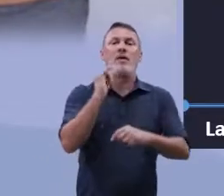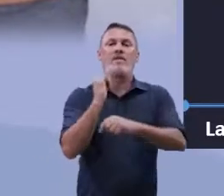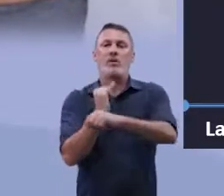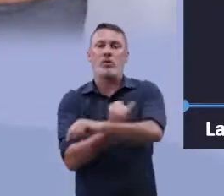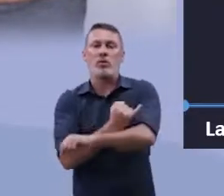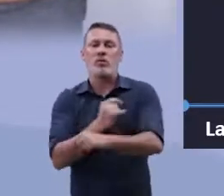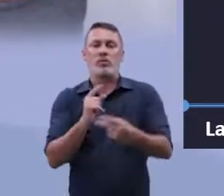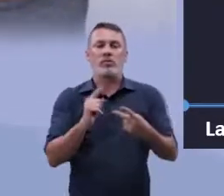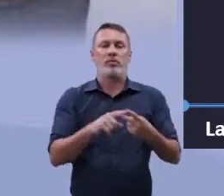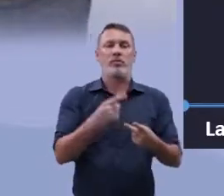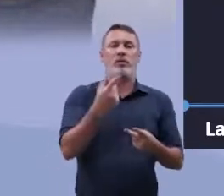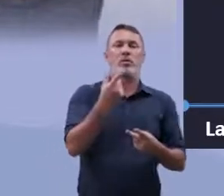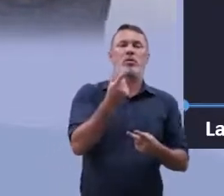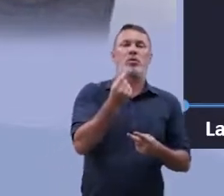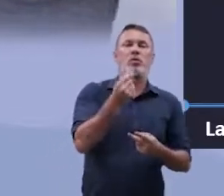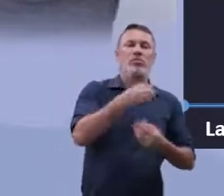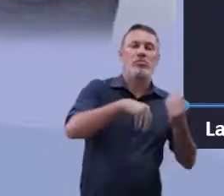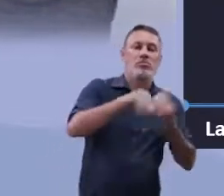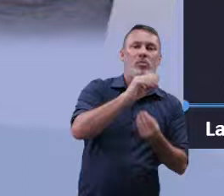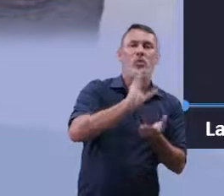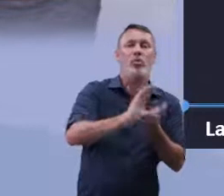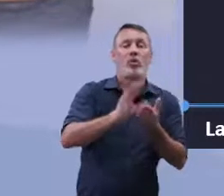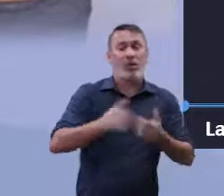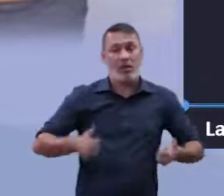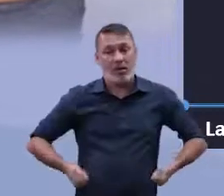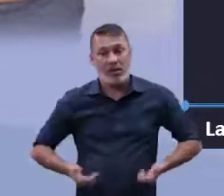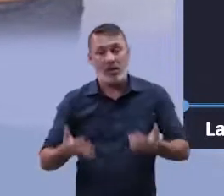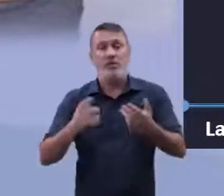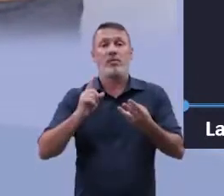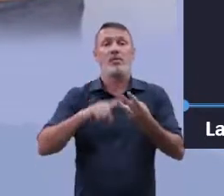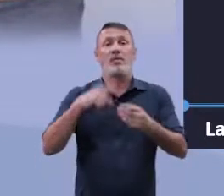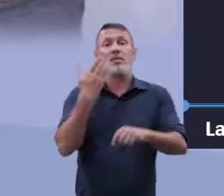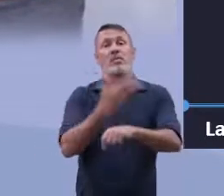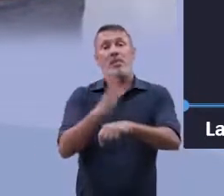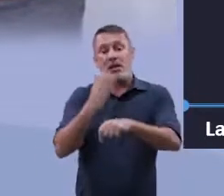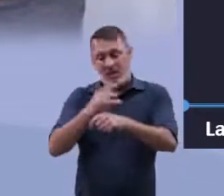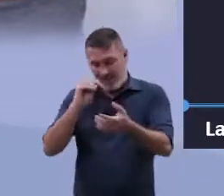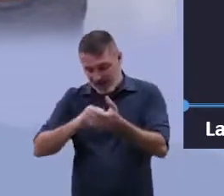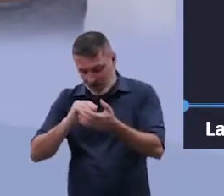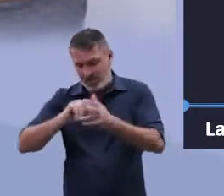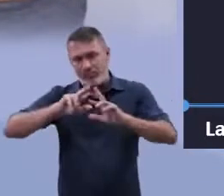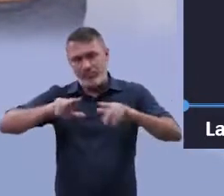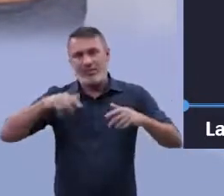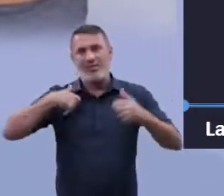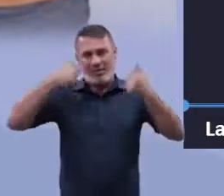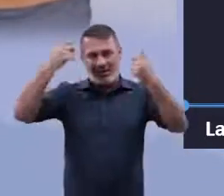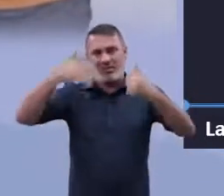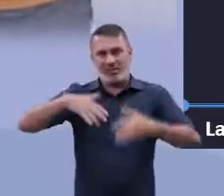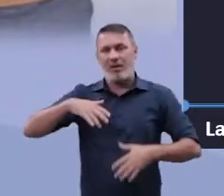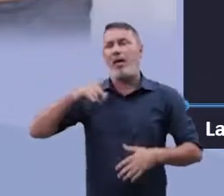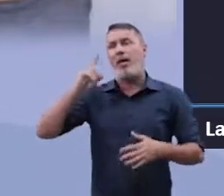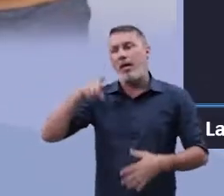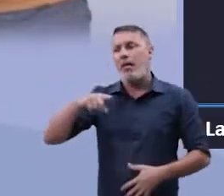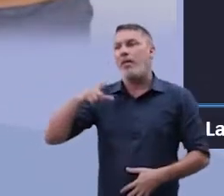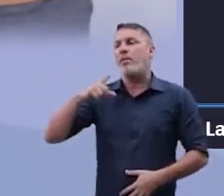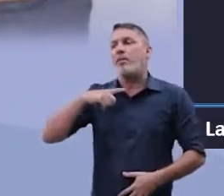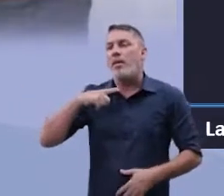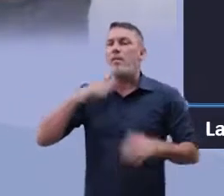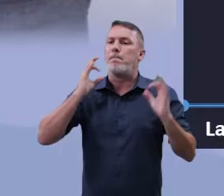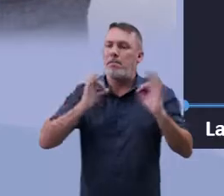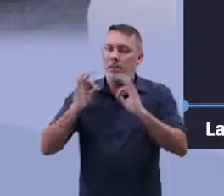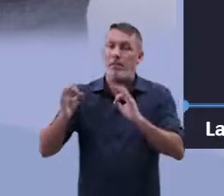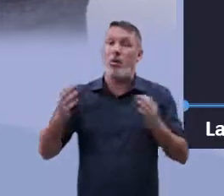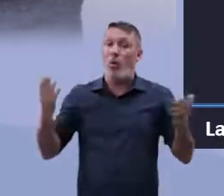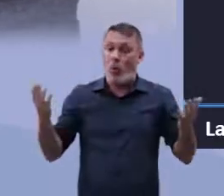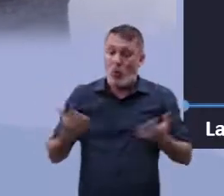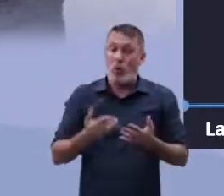questão de falta de treinamento também, que eu falei do processo cognitivo. Ok? Então, nós temos que entender, sim, ainda